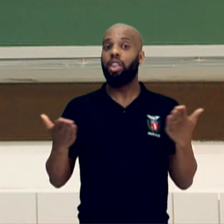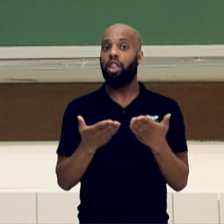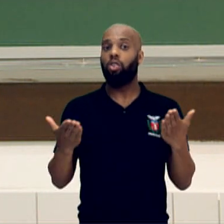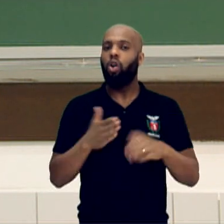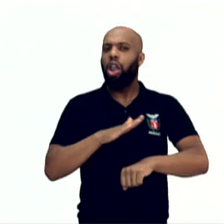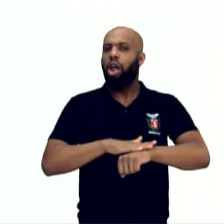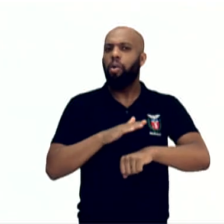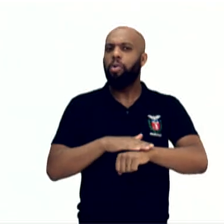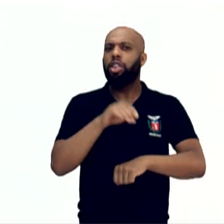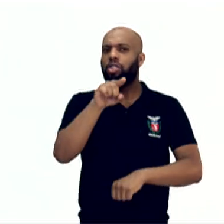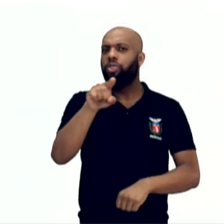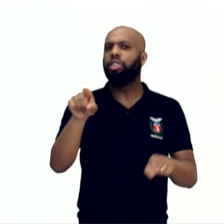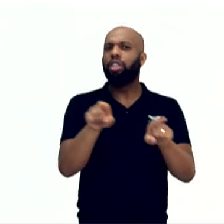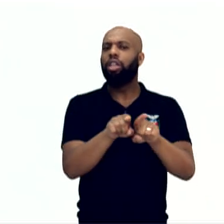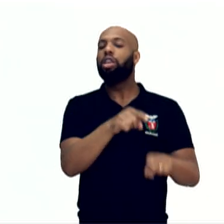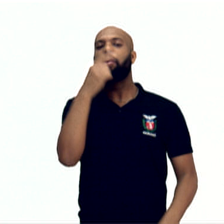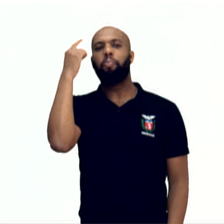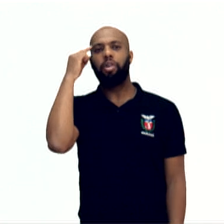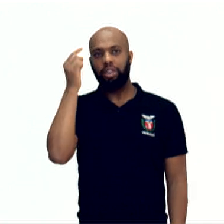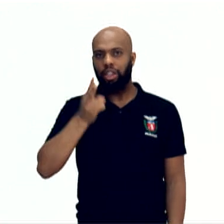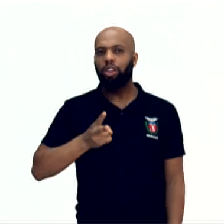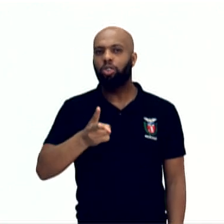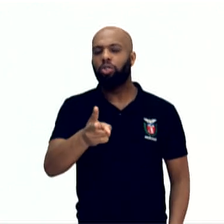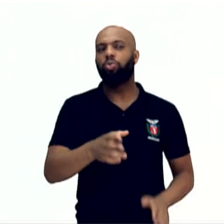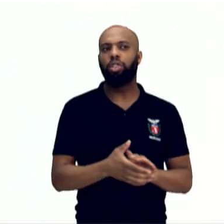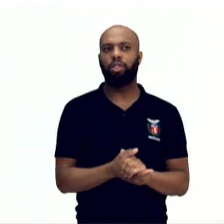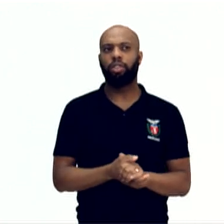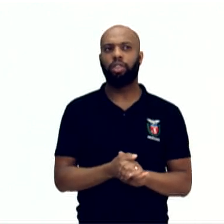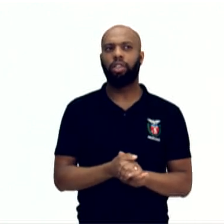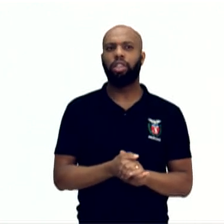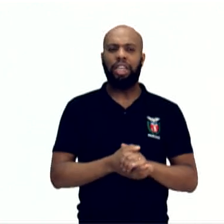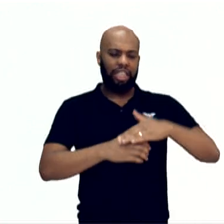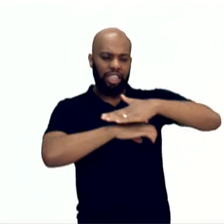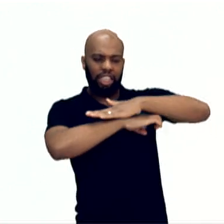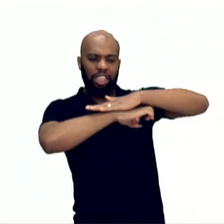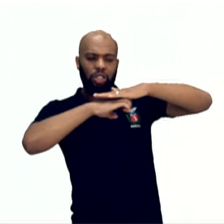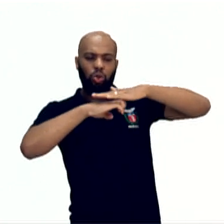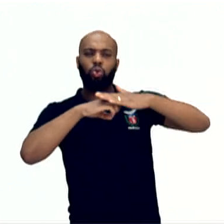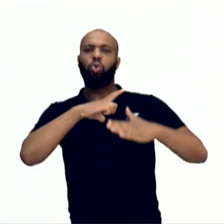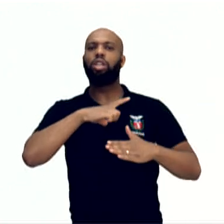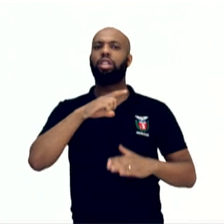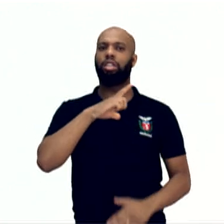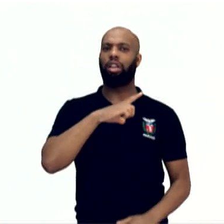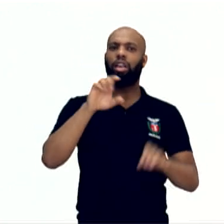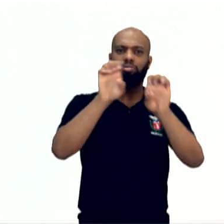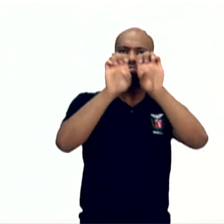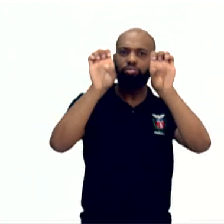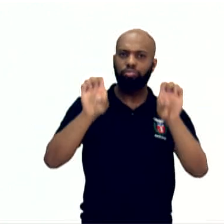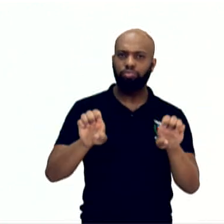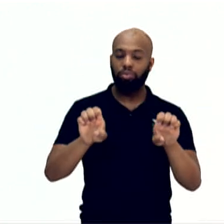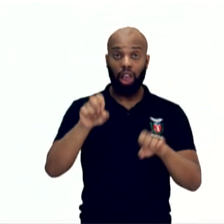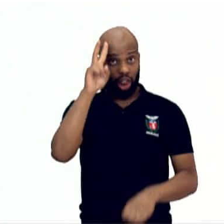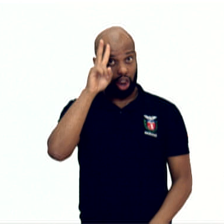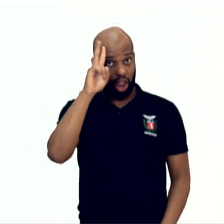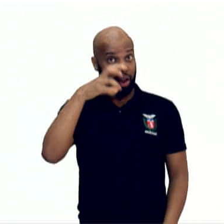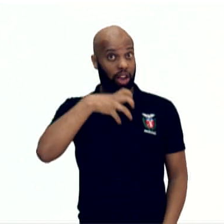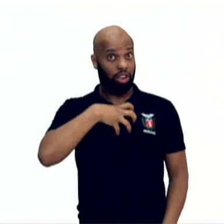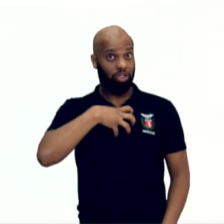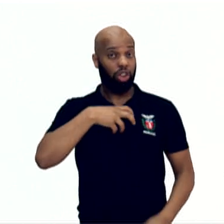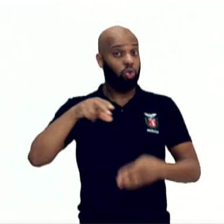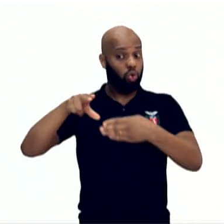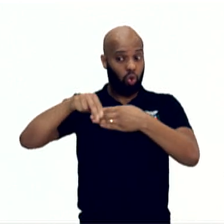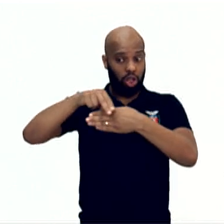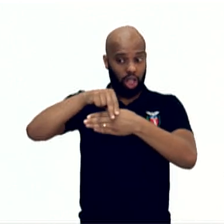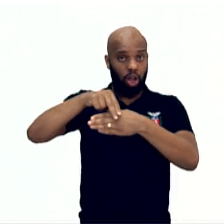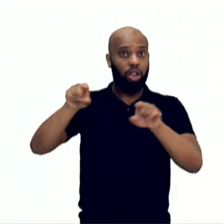Agora mais um tempinho para vocês, para nós continuarmos. Que estrutura o texto vai ter? Lembre que nós vamos fazer um cordel. E